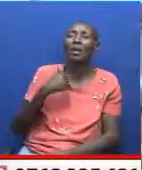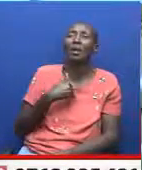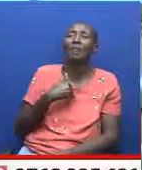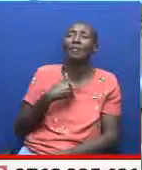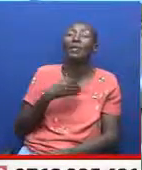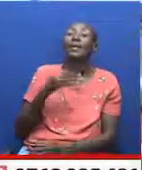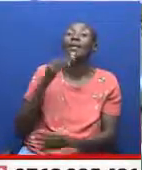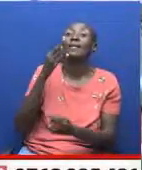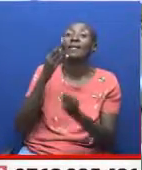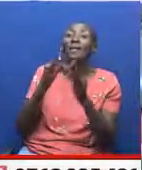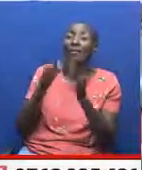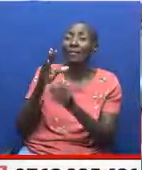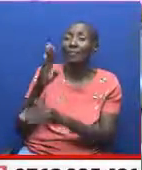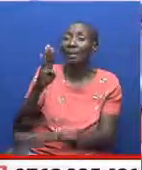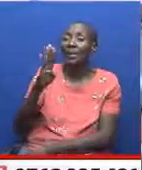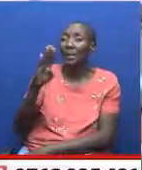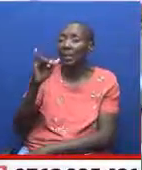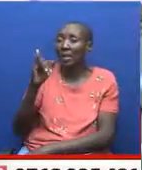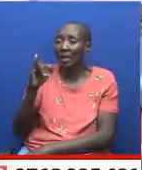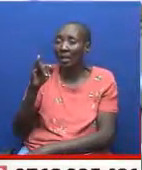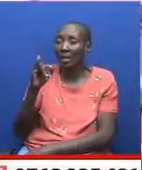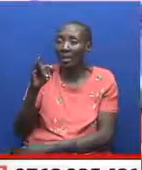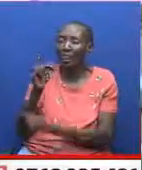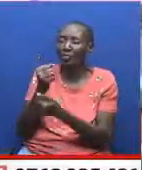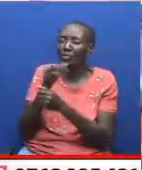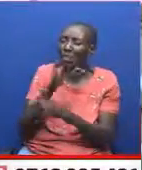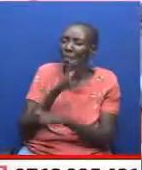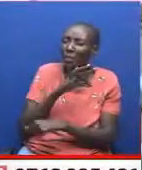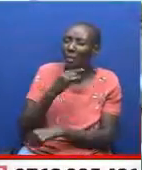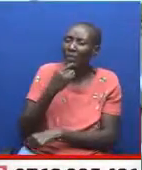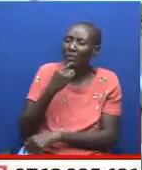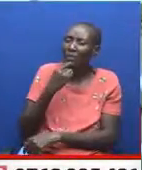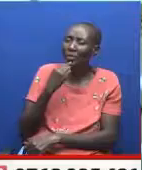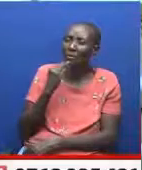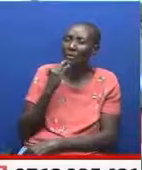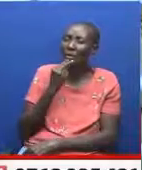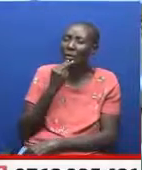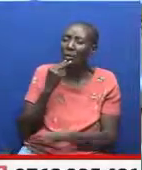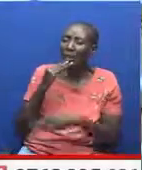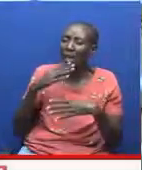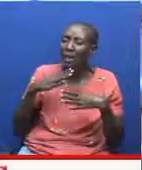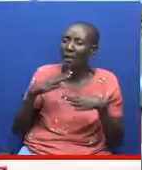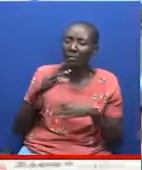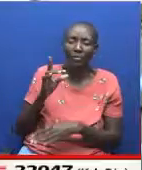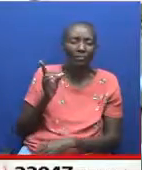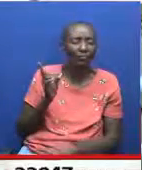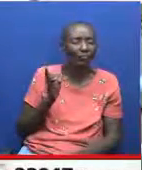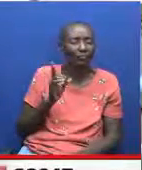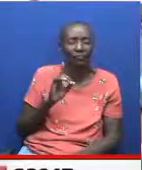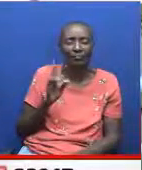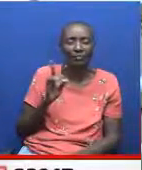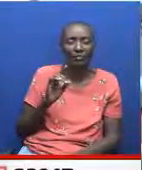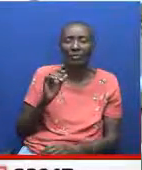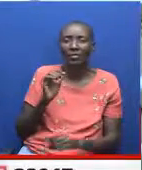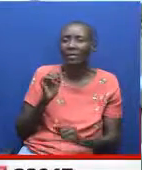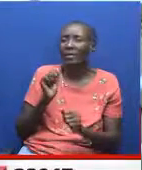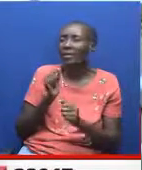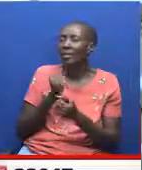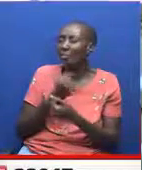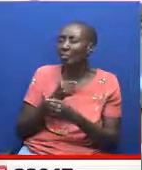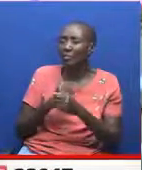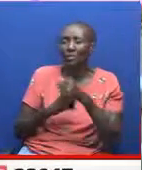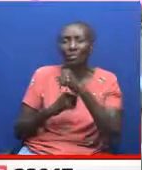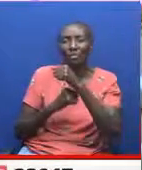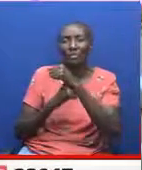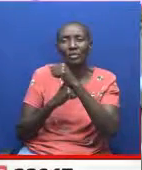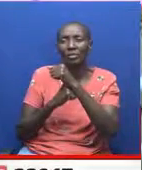BBI haina kitu cha kusaidia Waturkana, Wapokot na other pastoralists, atuoni, it is